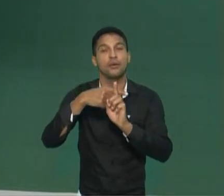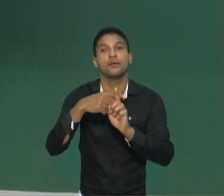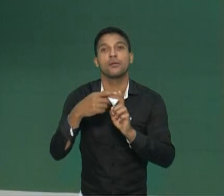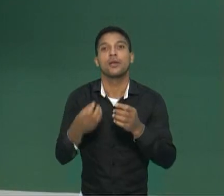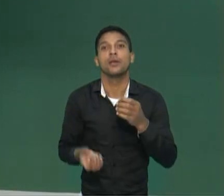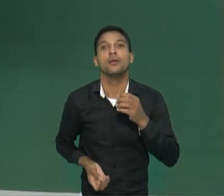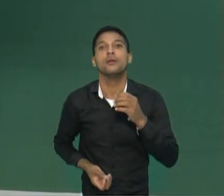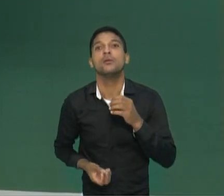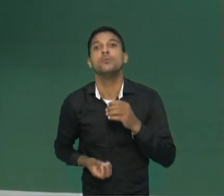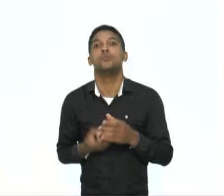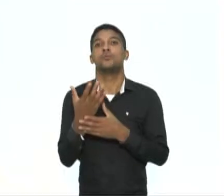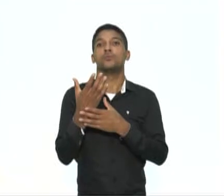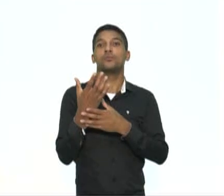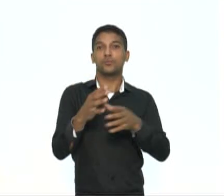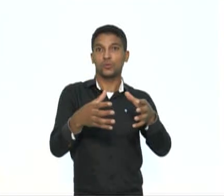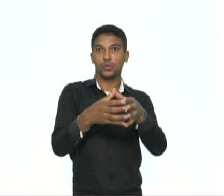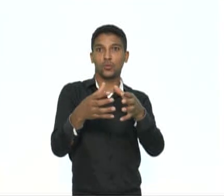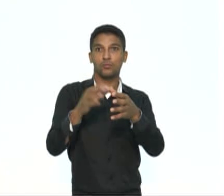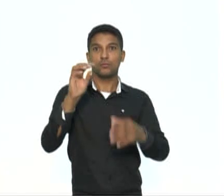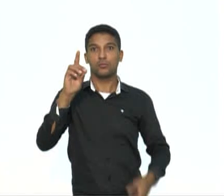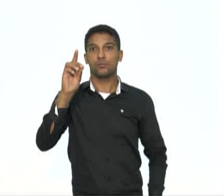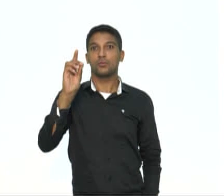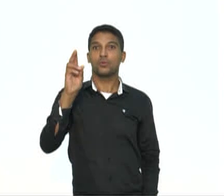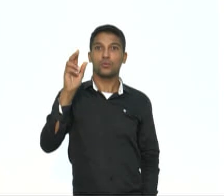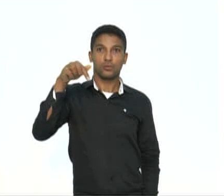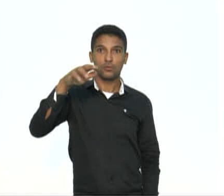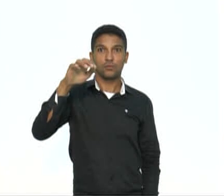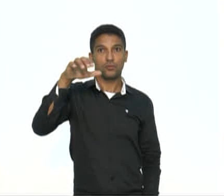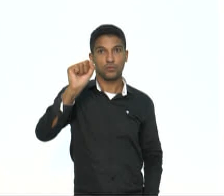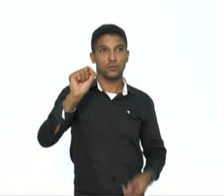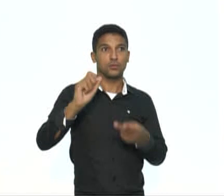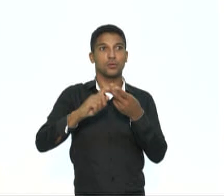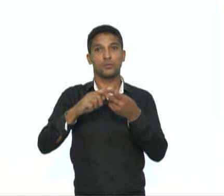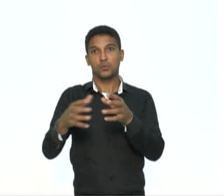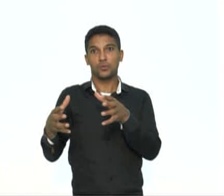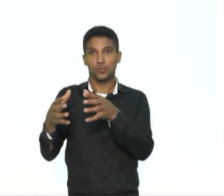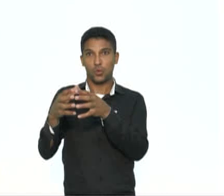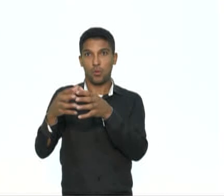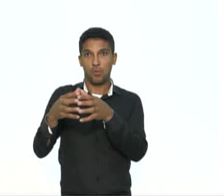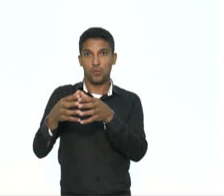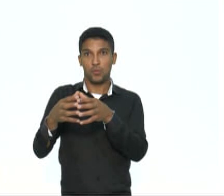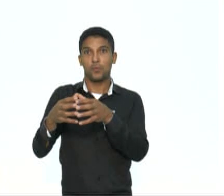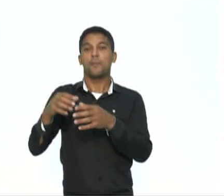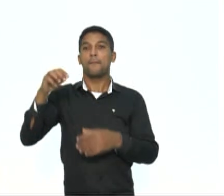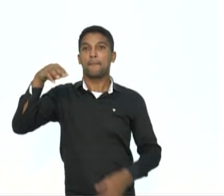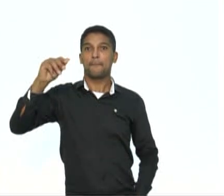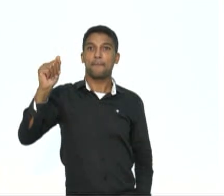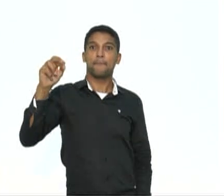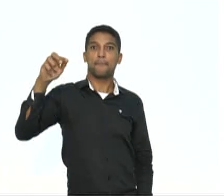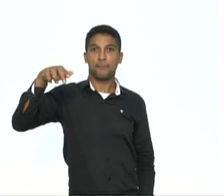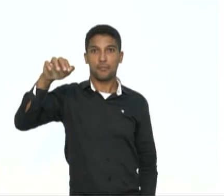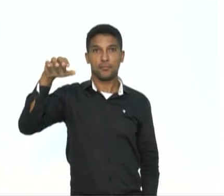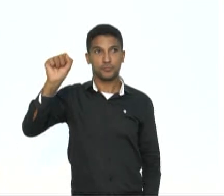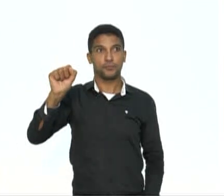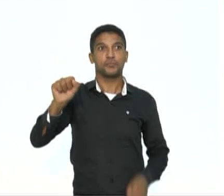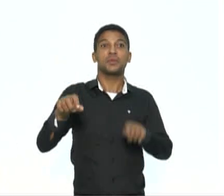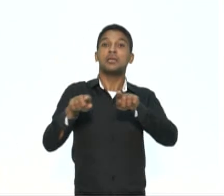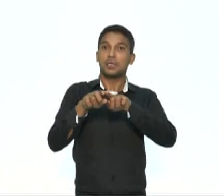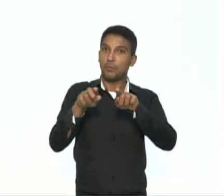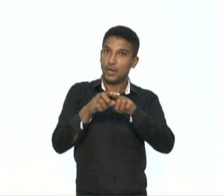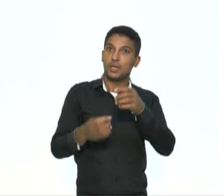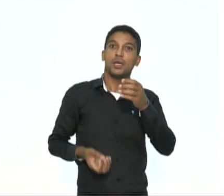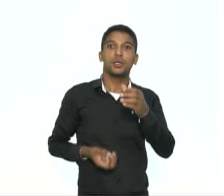nas fronteiras. Também cria os capitulários, né? Que eram as leis cobradas pelo mitim dominite, que eram